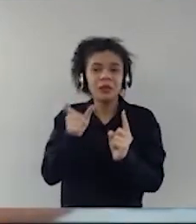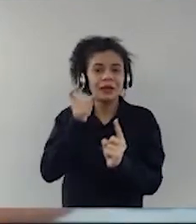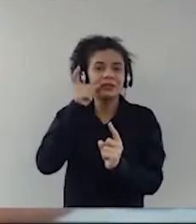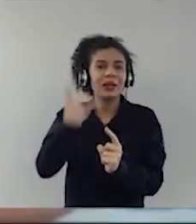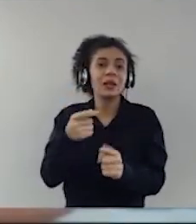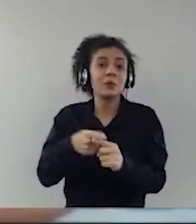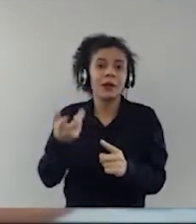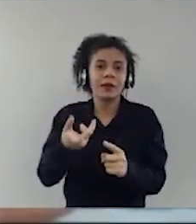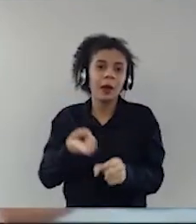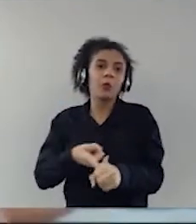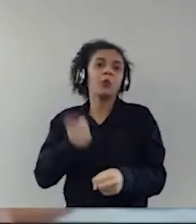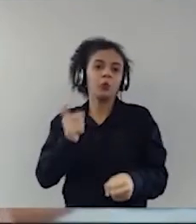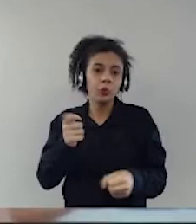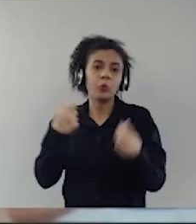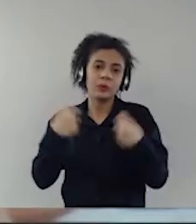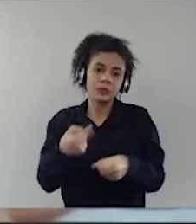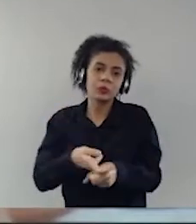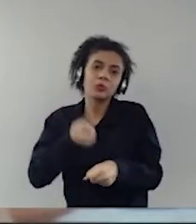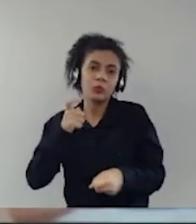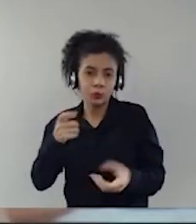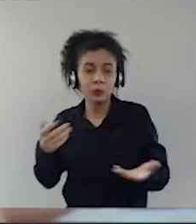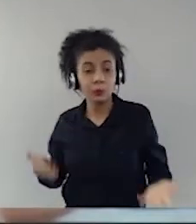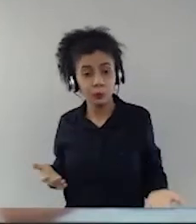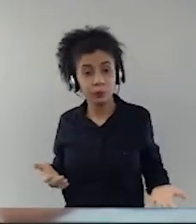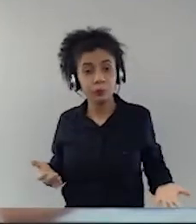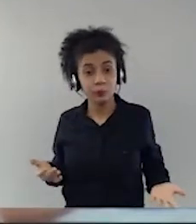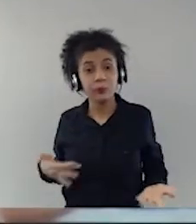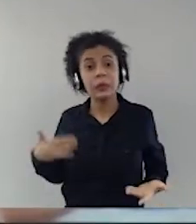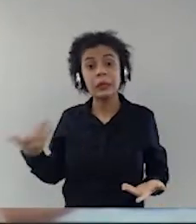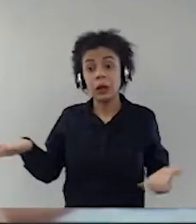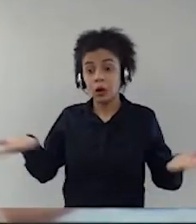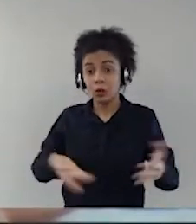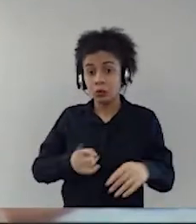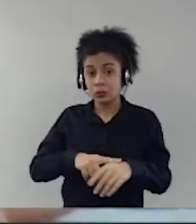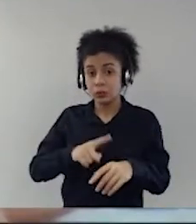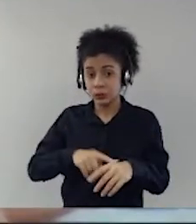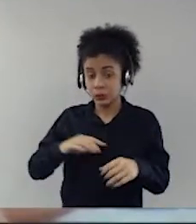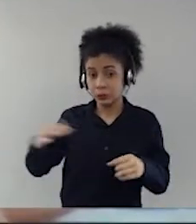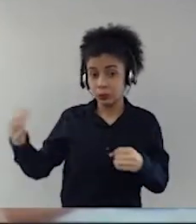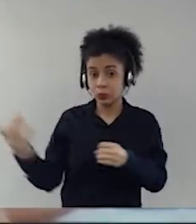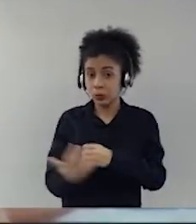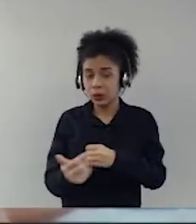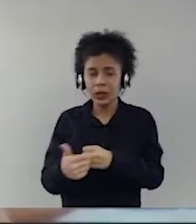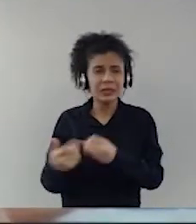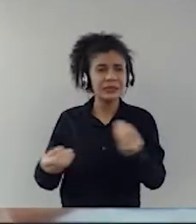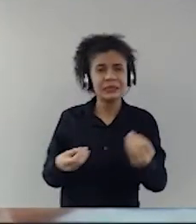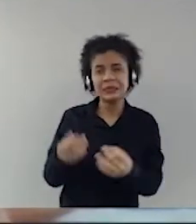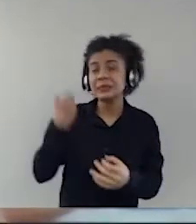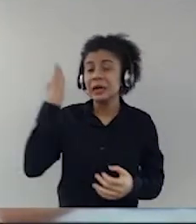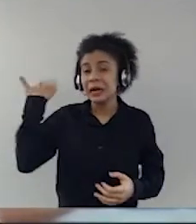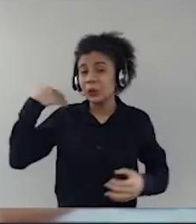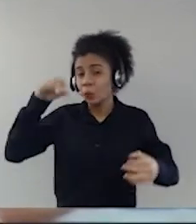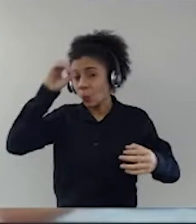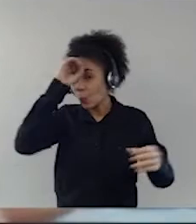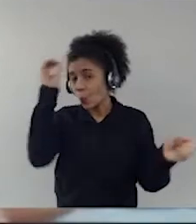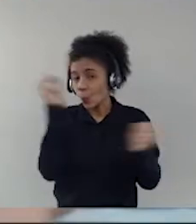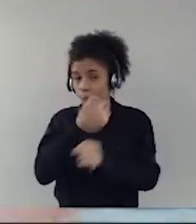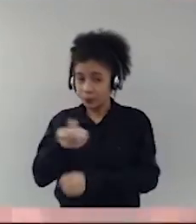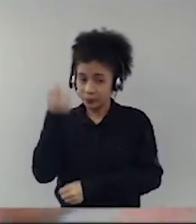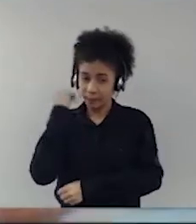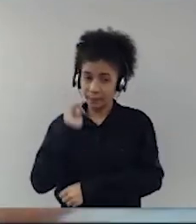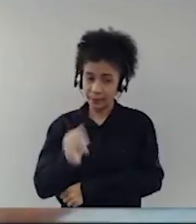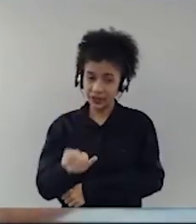ter lucro, né? E aí, quando veio essa pandemia, logo no começo, quando não sabíamos nada, em janeiro, que